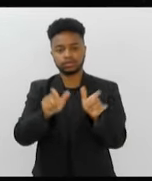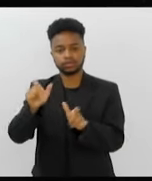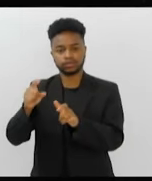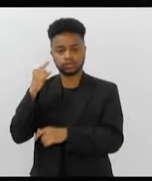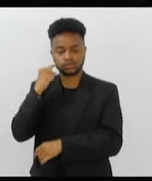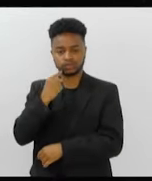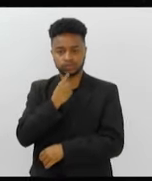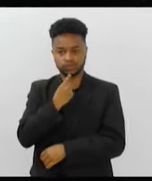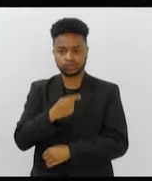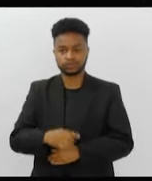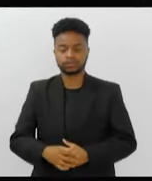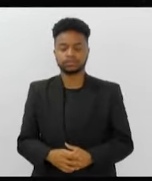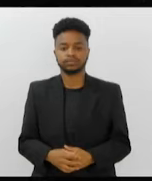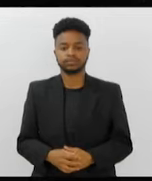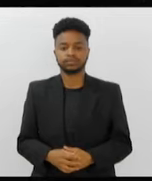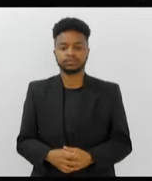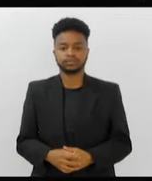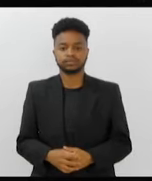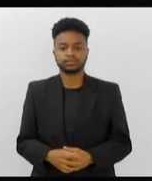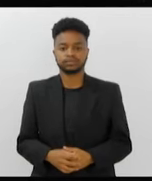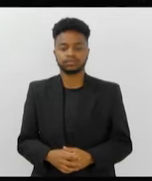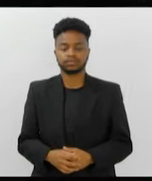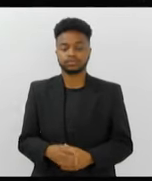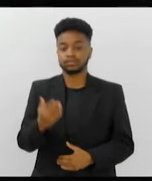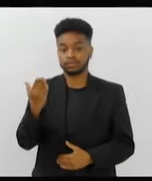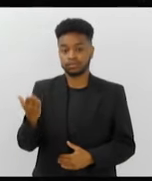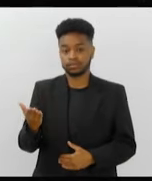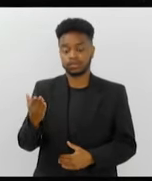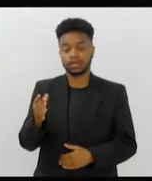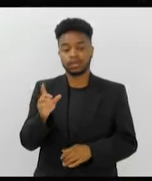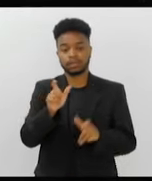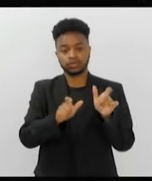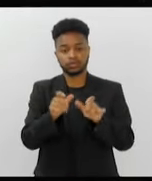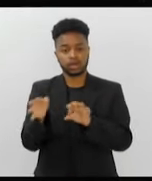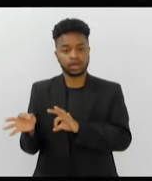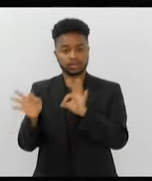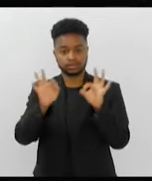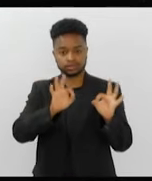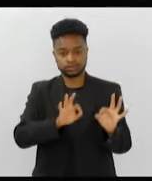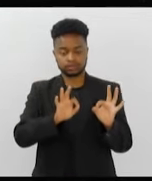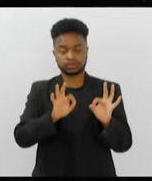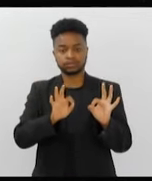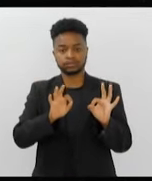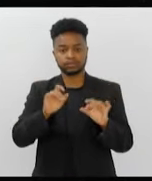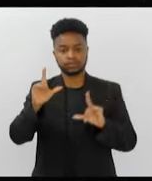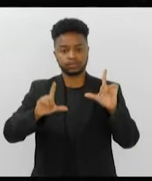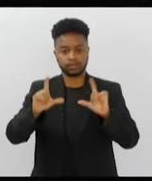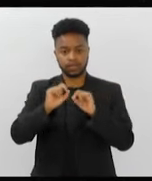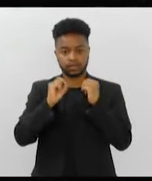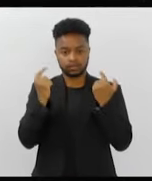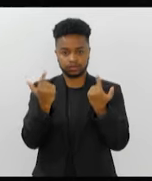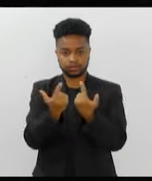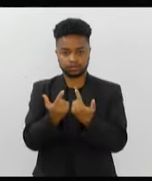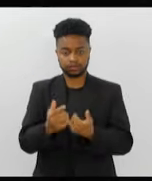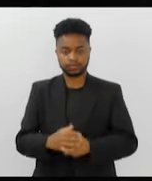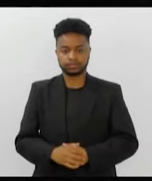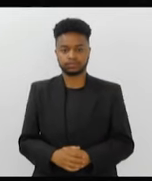aos deficientes auditivos, senhoras e senhores telespectadores da TV